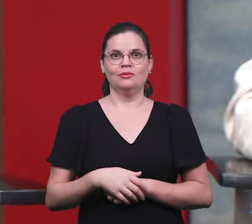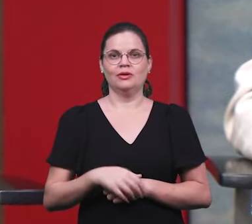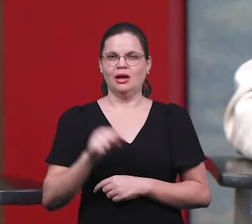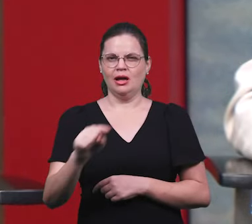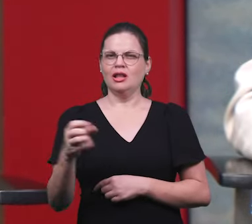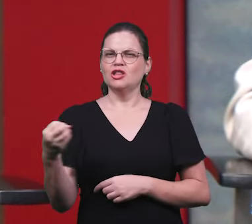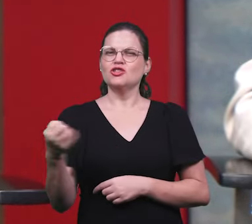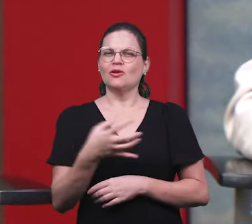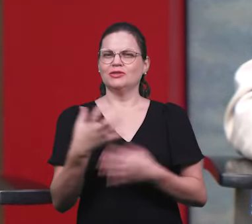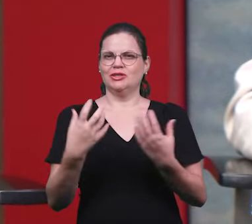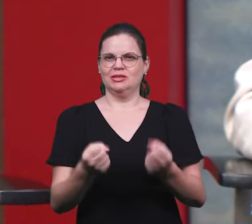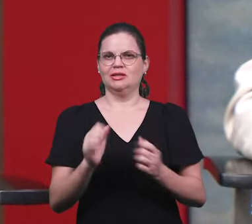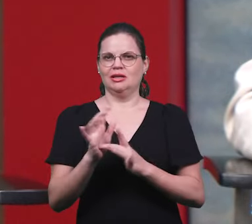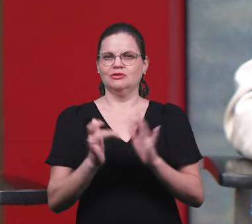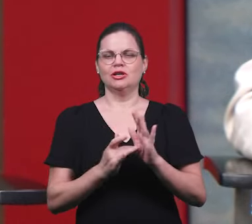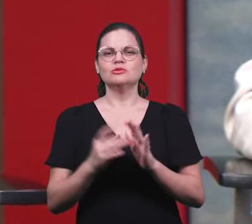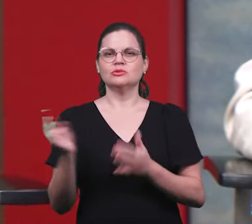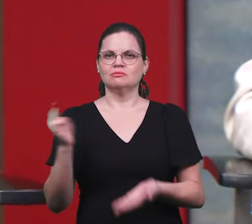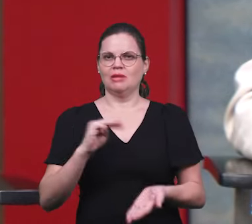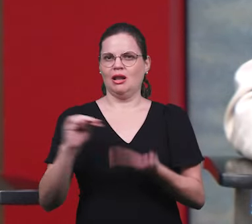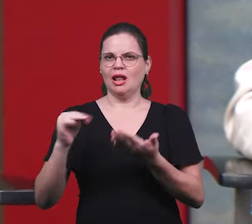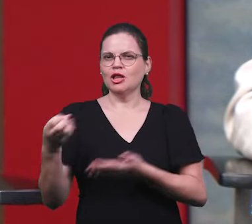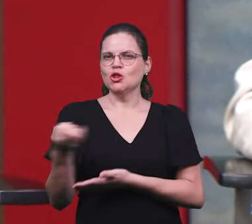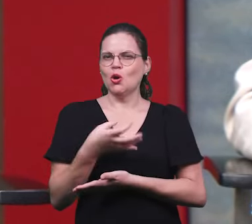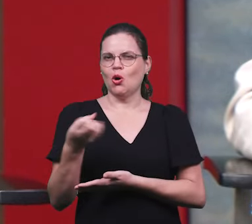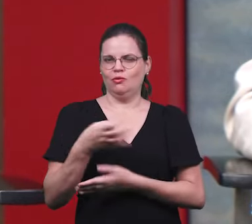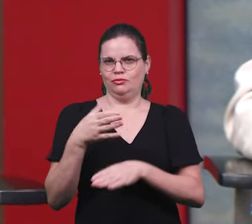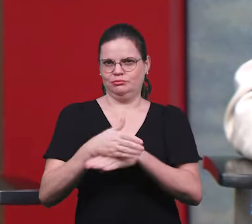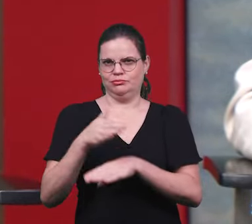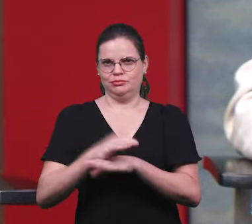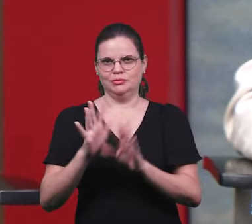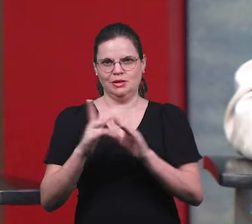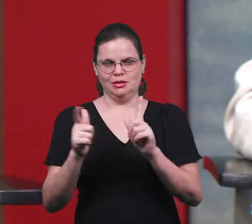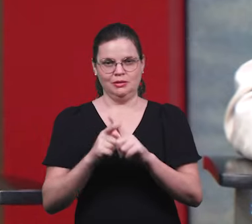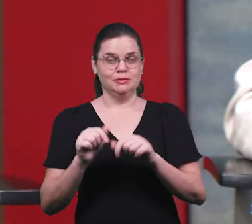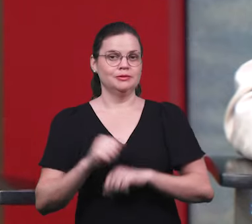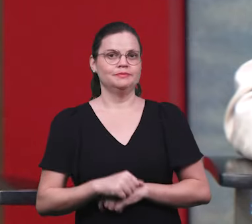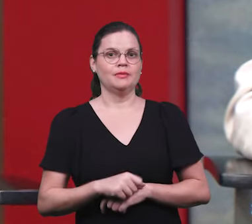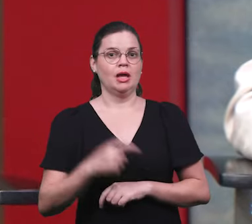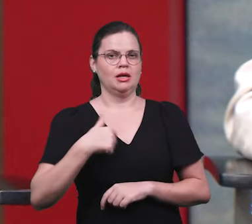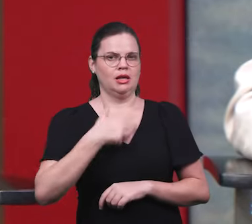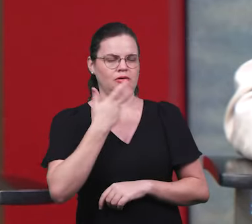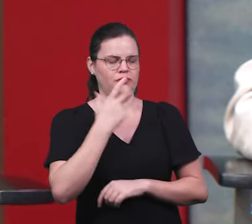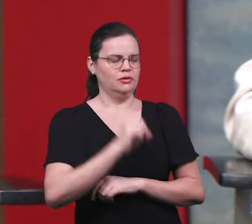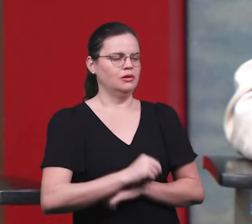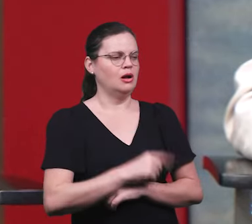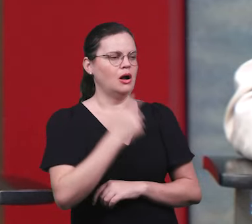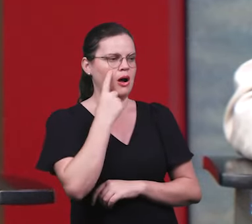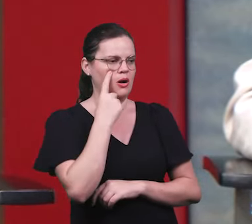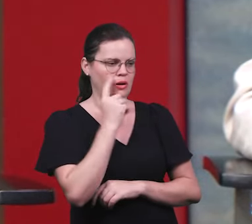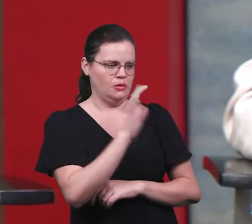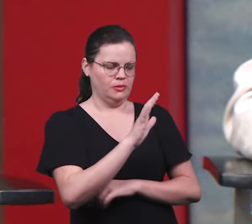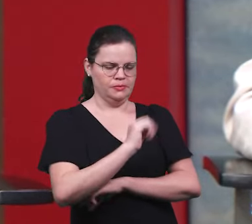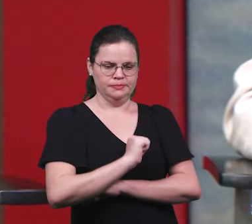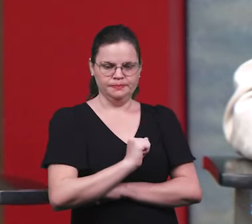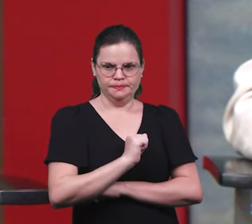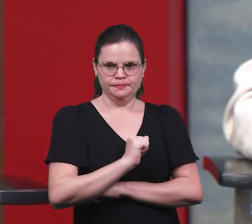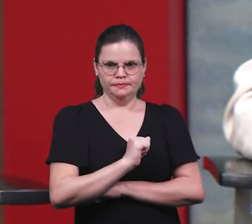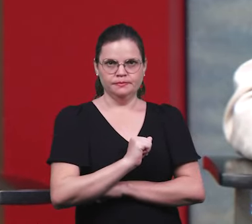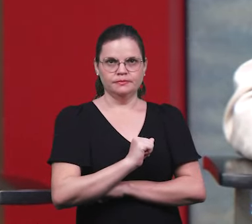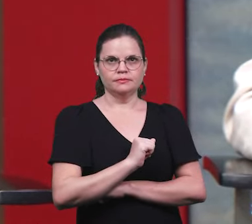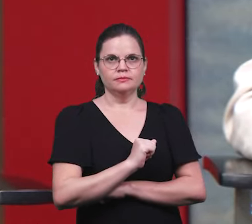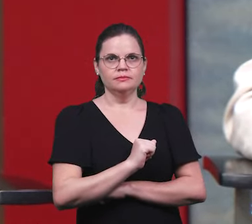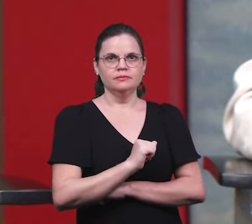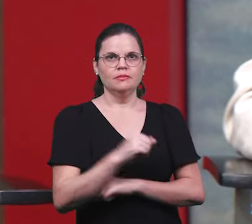tinha começado há pouco tempo, ela postou lá. E ela disse bem assim: olha, eu quero te dizer uma coisa. E a pessoa está